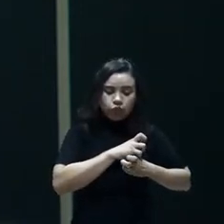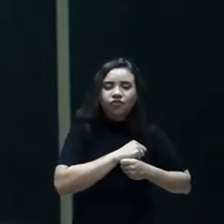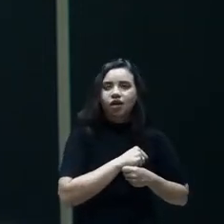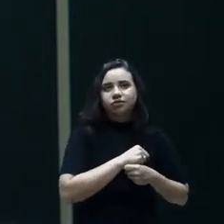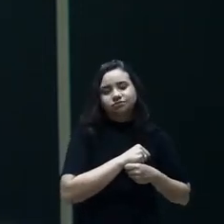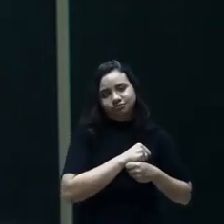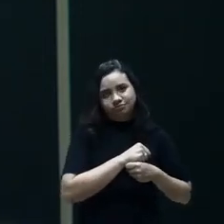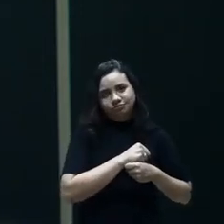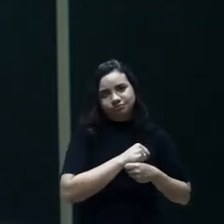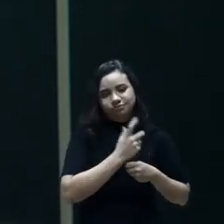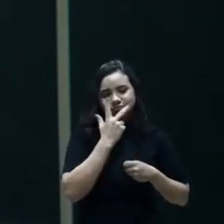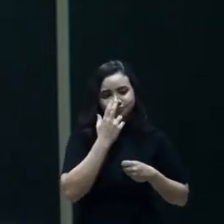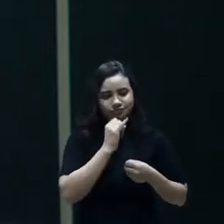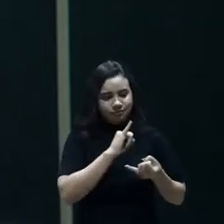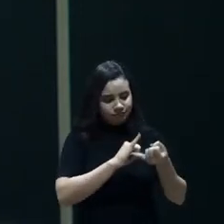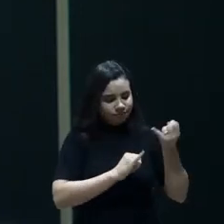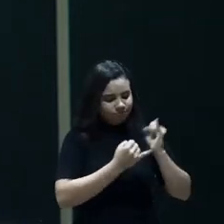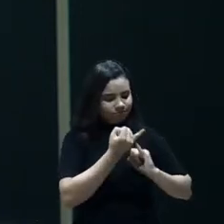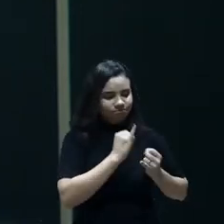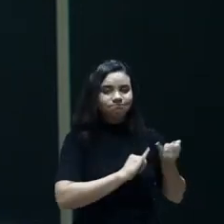Os espinhos estão sufocando.